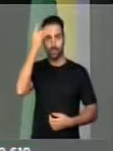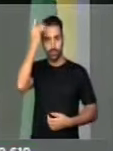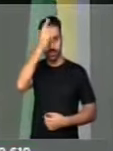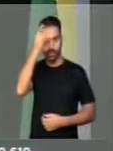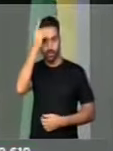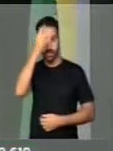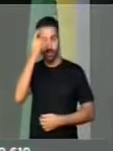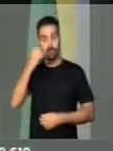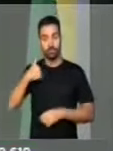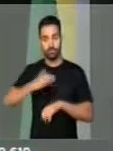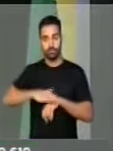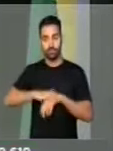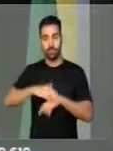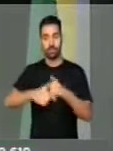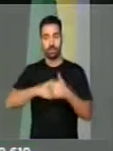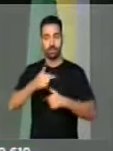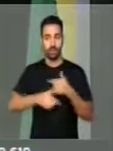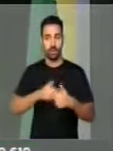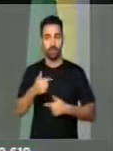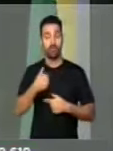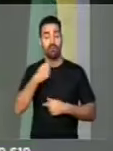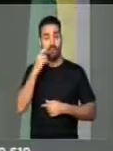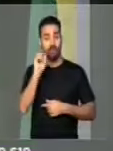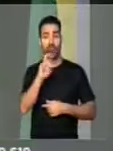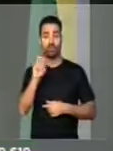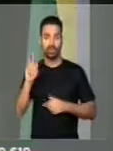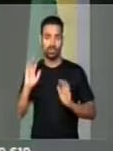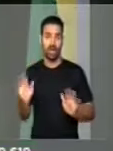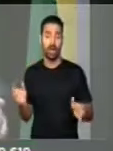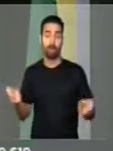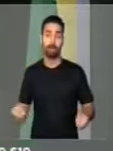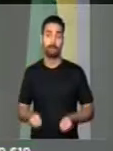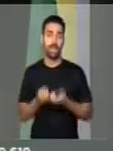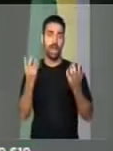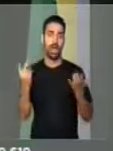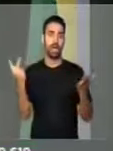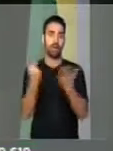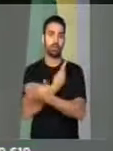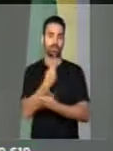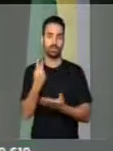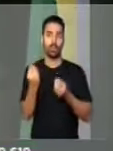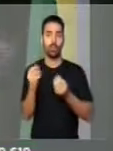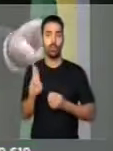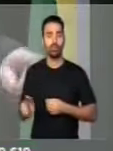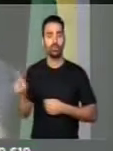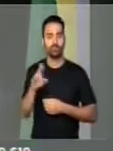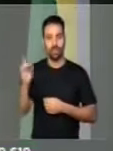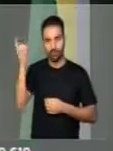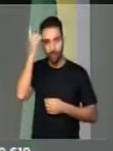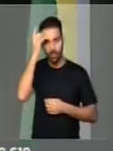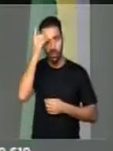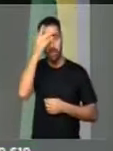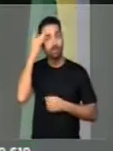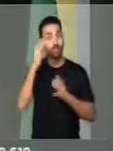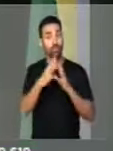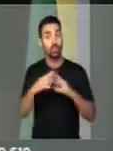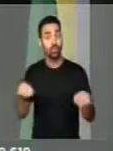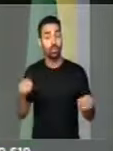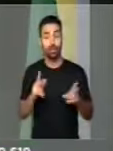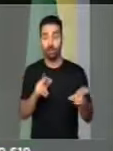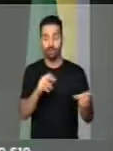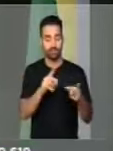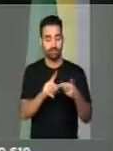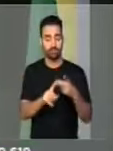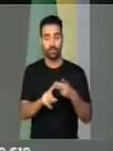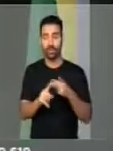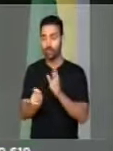ter a graça de ter visto tantos milagres acontecerem a partir do uso dos dons, de pessoas serem curadas de câncer, serem